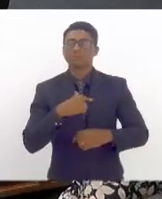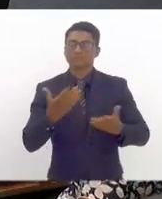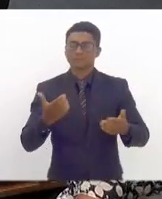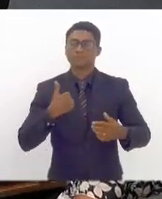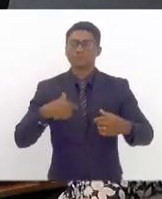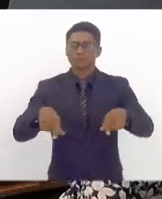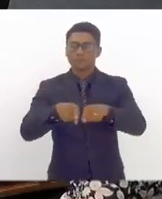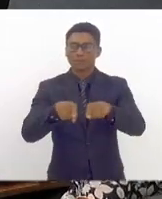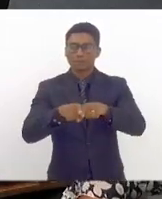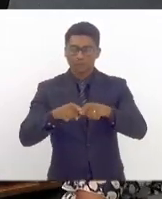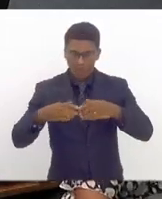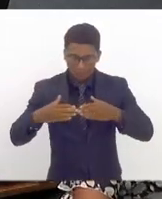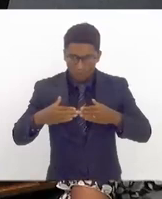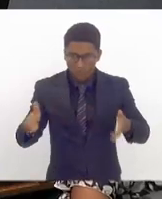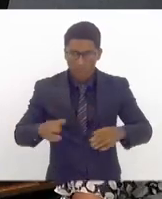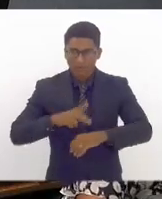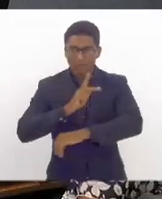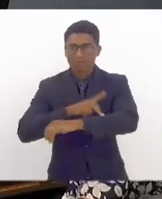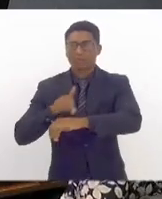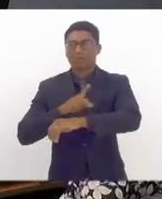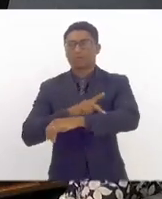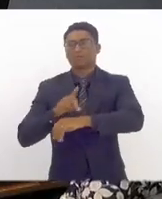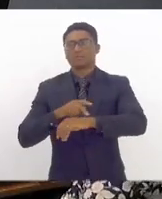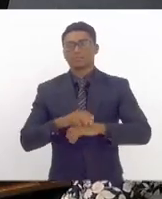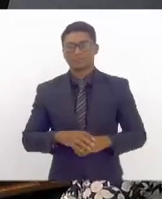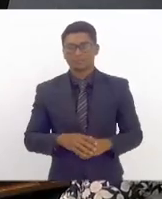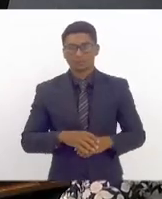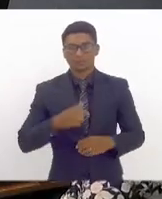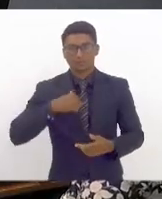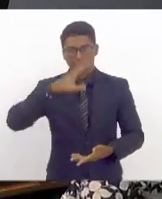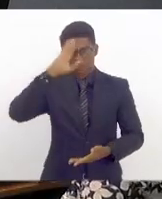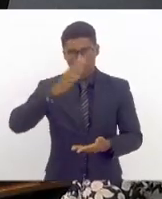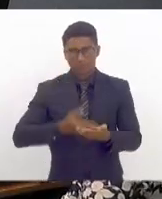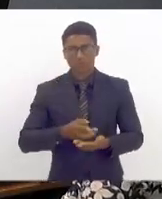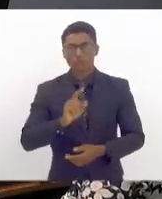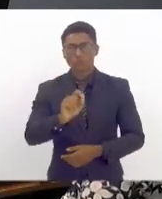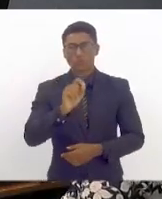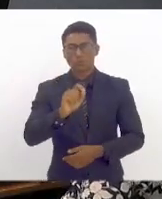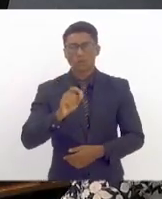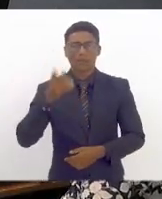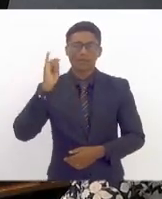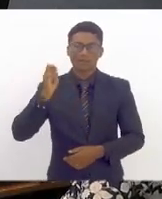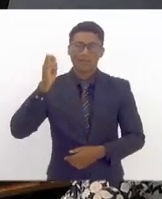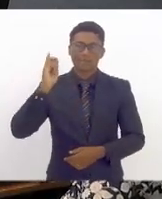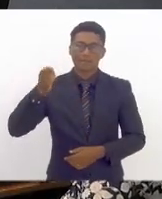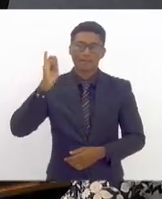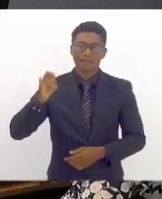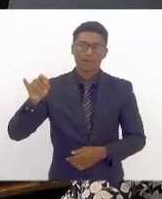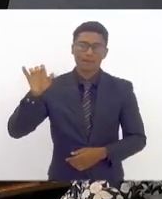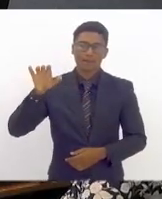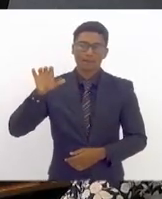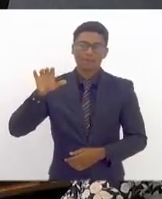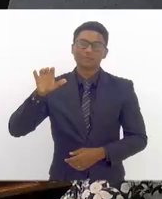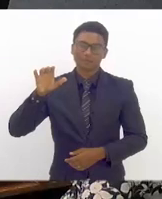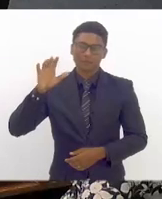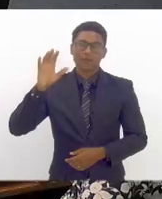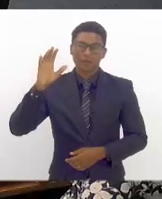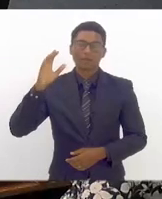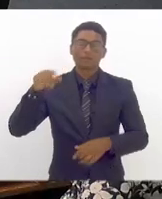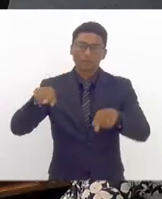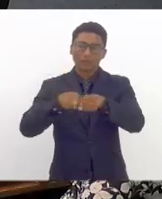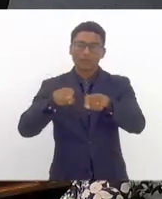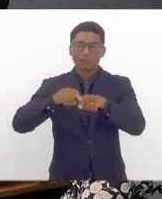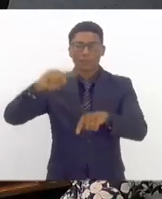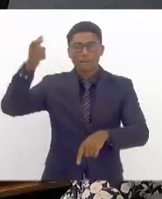caminhada pedagógica né e eu acredito muito na oralidade e muito na memória